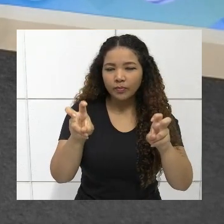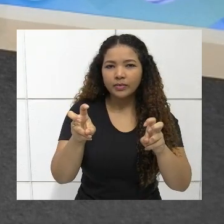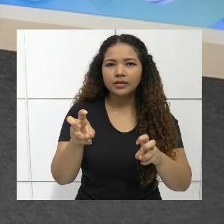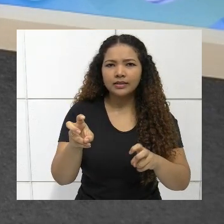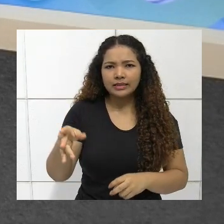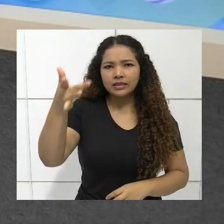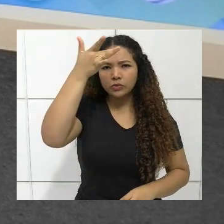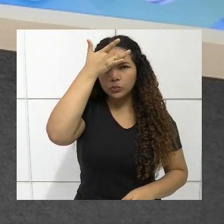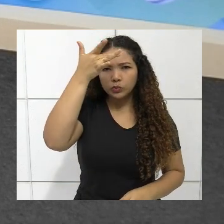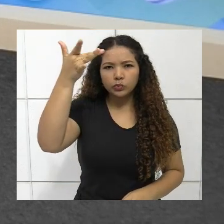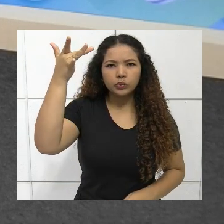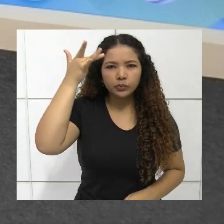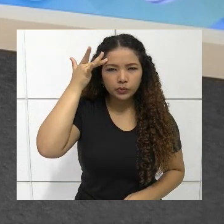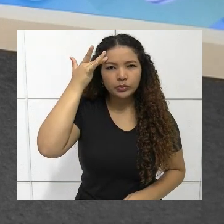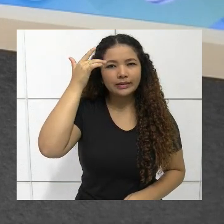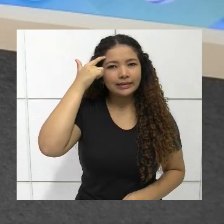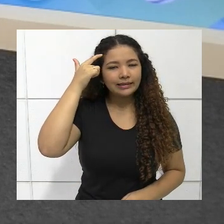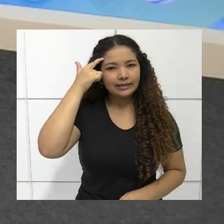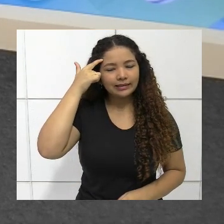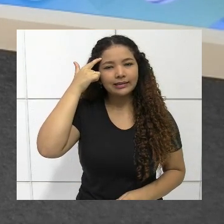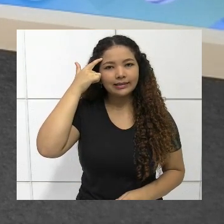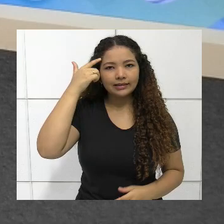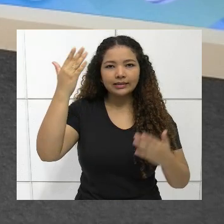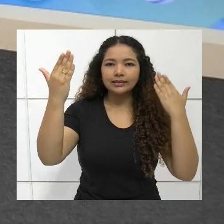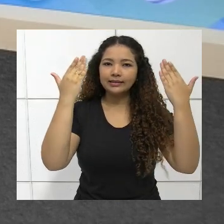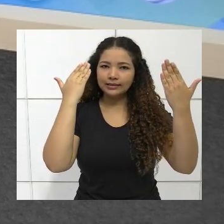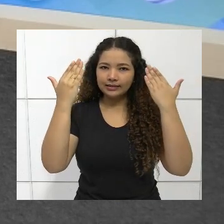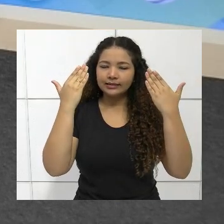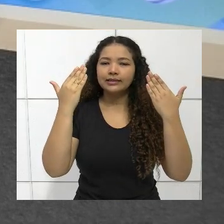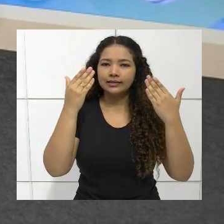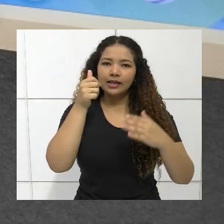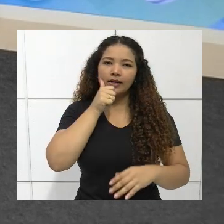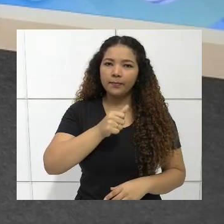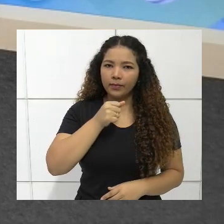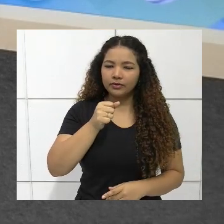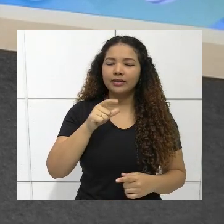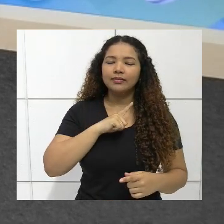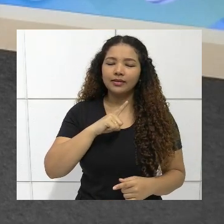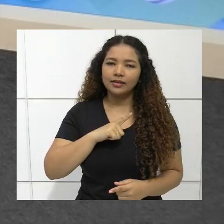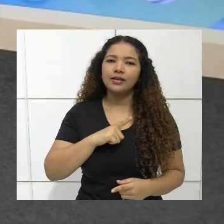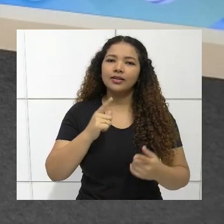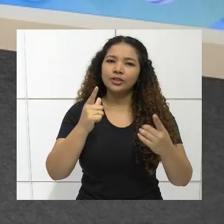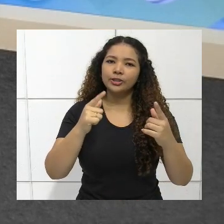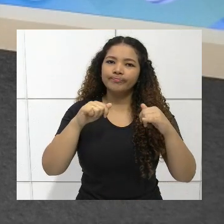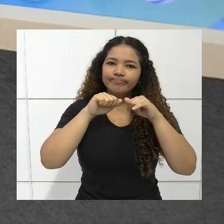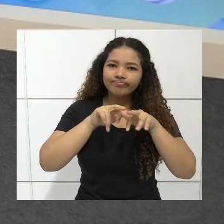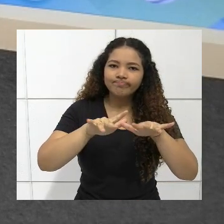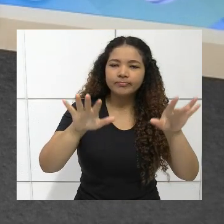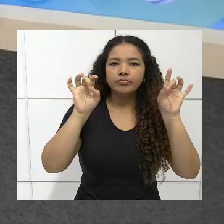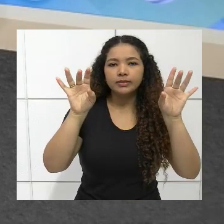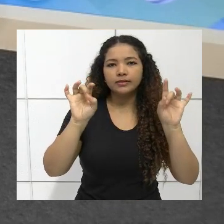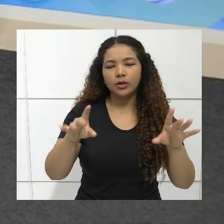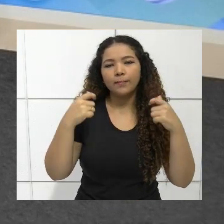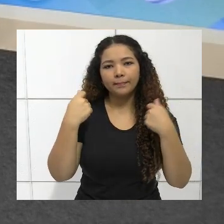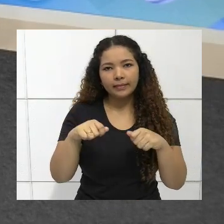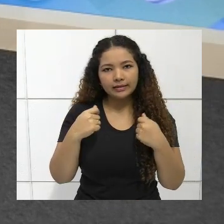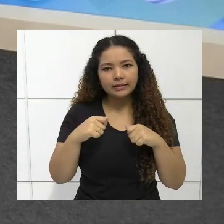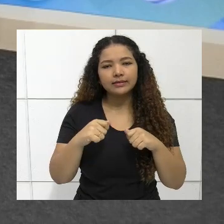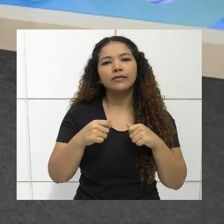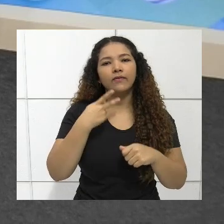Farias traz uma reportagem especial sobre esse momento tão tenso que a gente vive. E ainda para falar